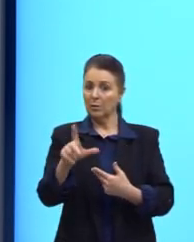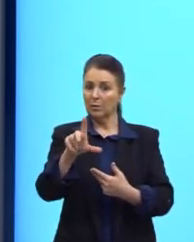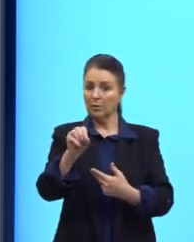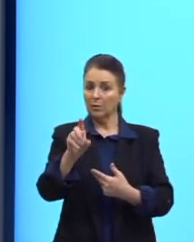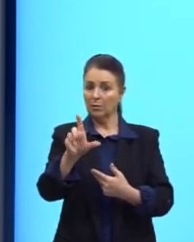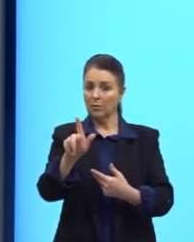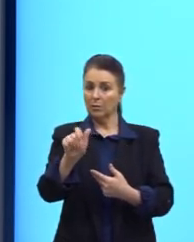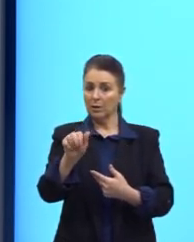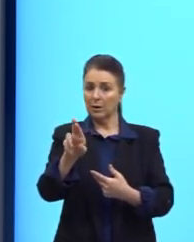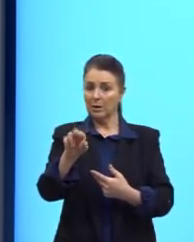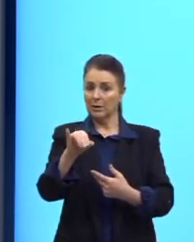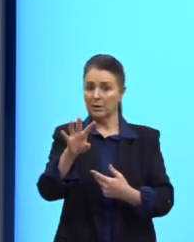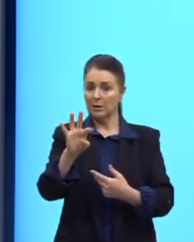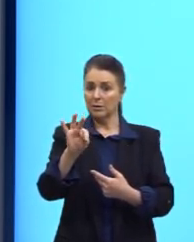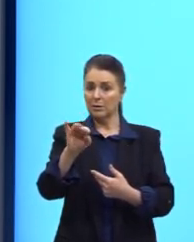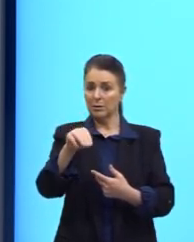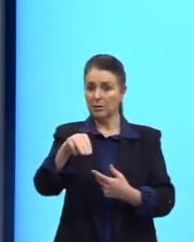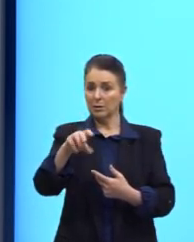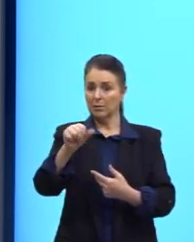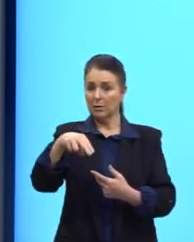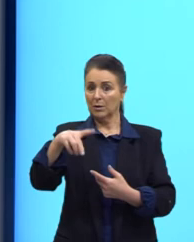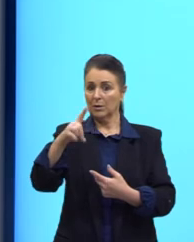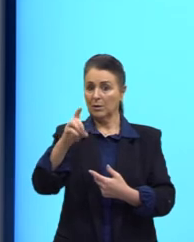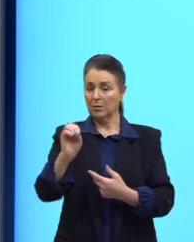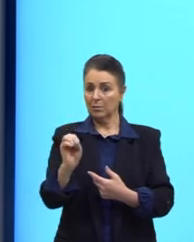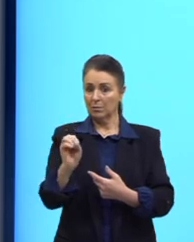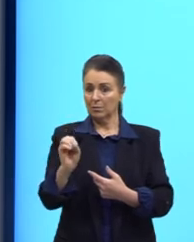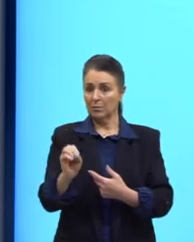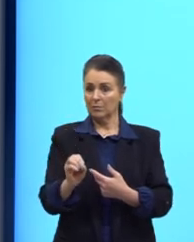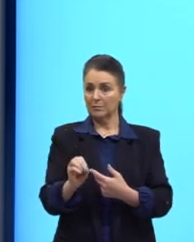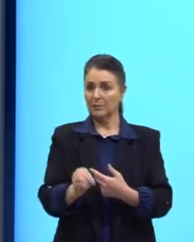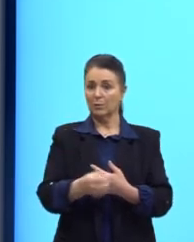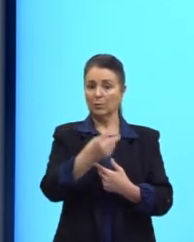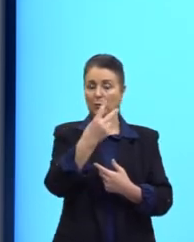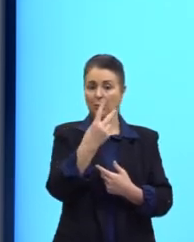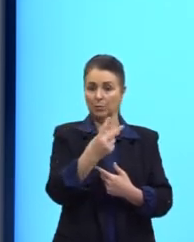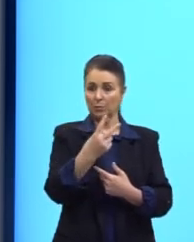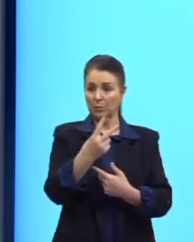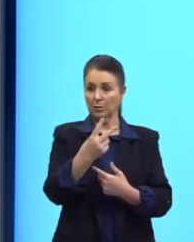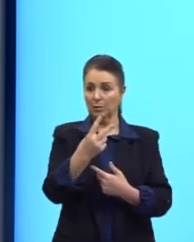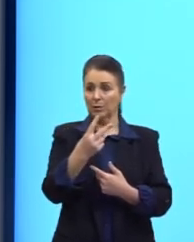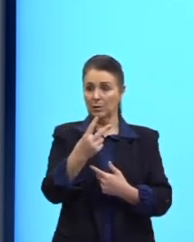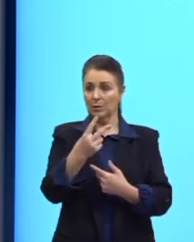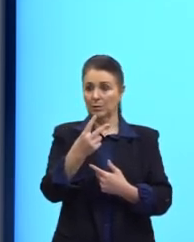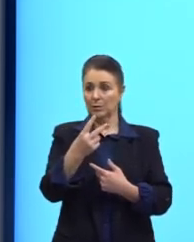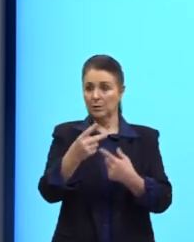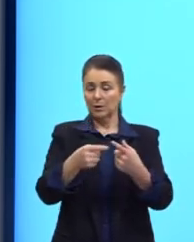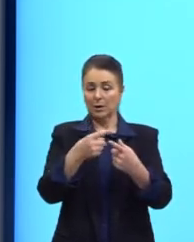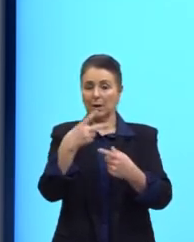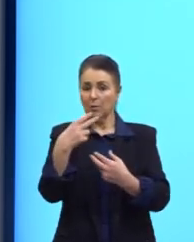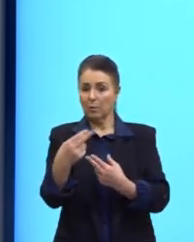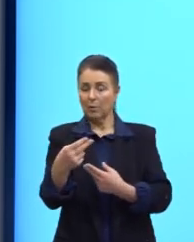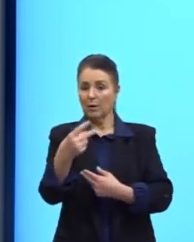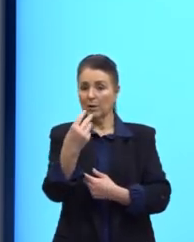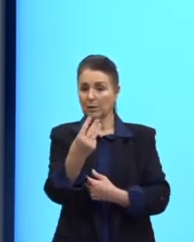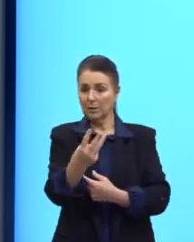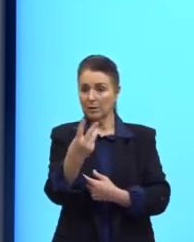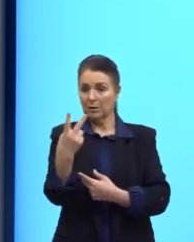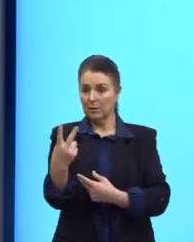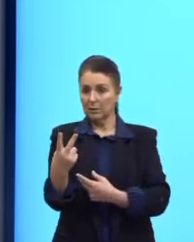dois elevado a x + 1 = 32 E Agora Nós temos uma equação